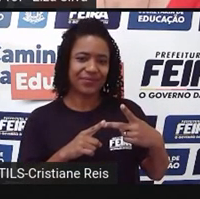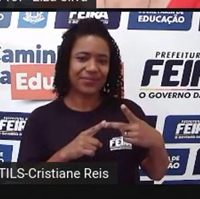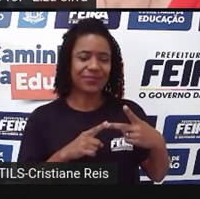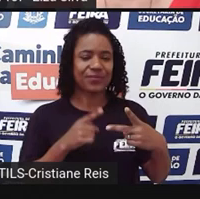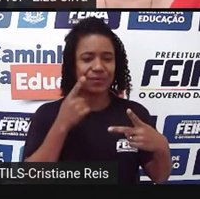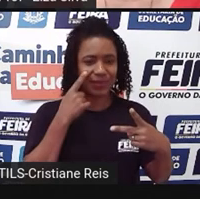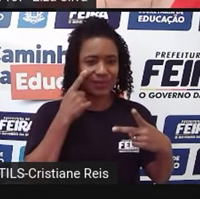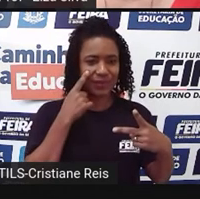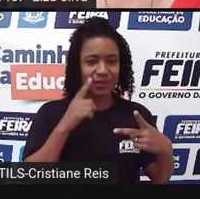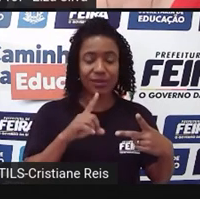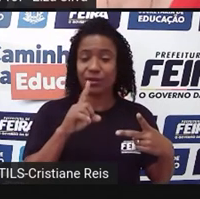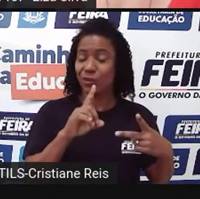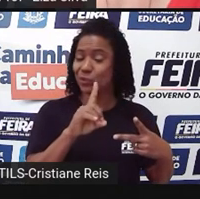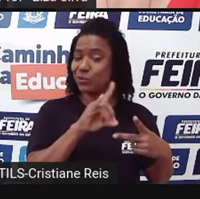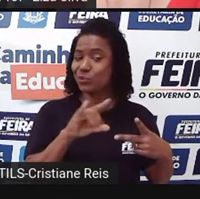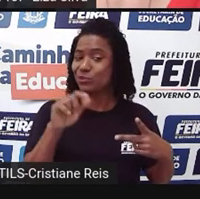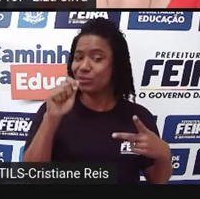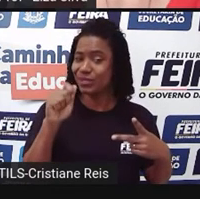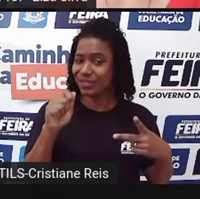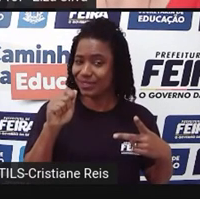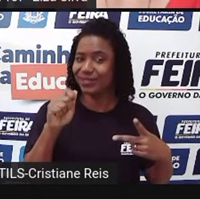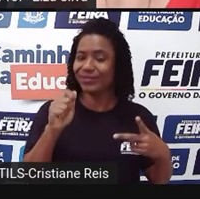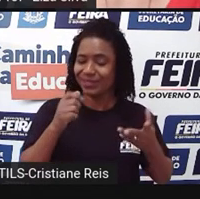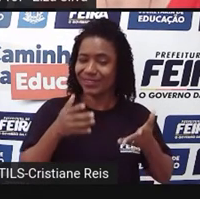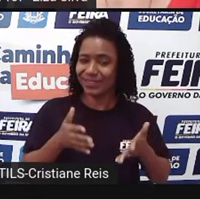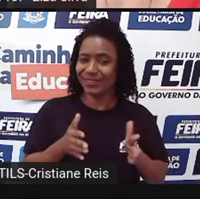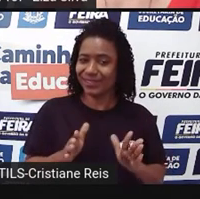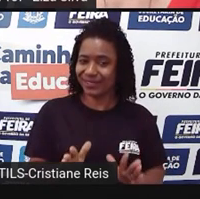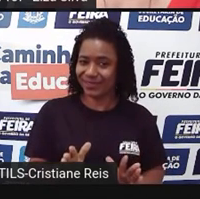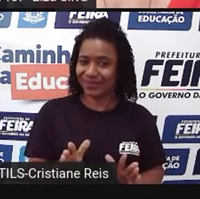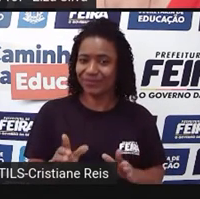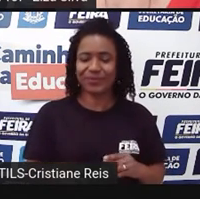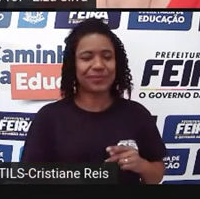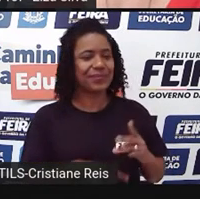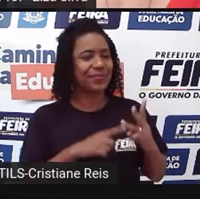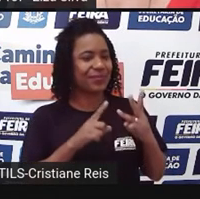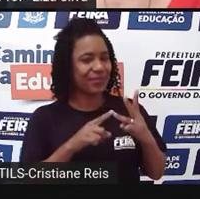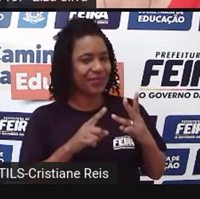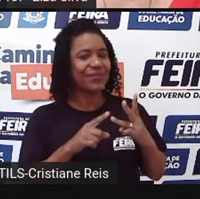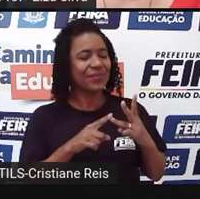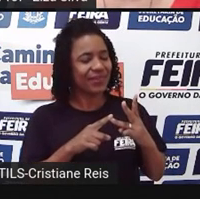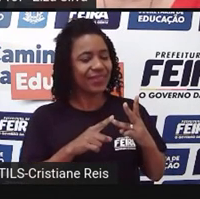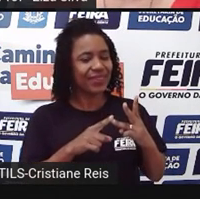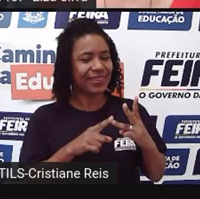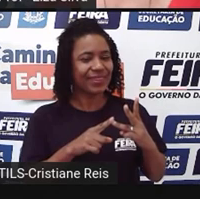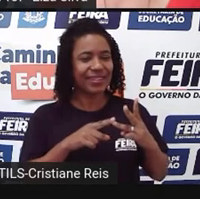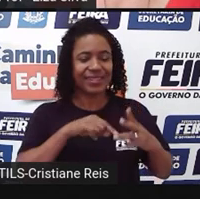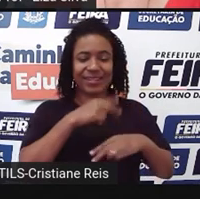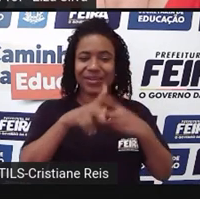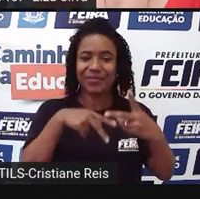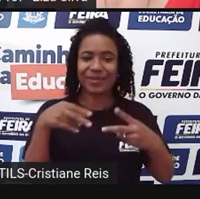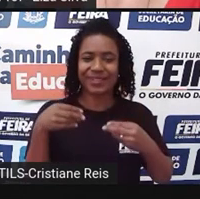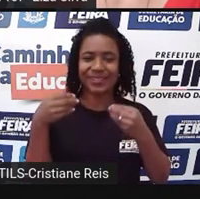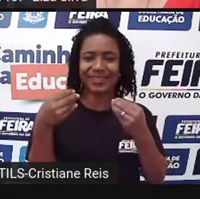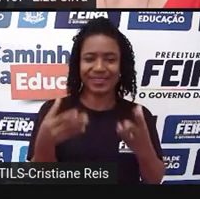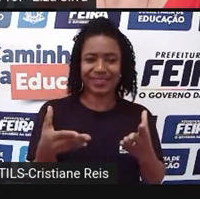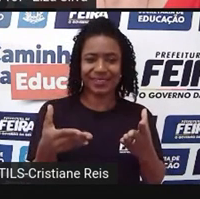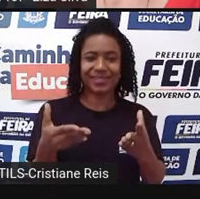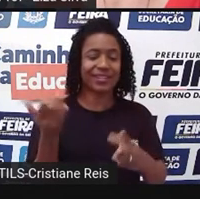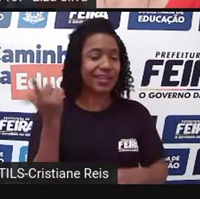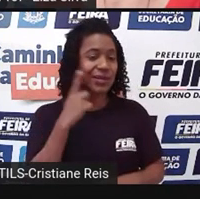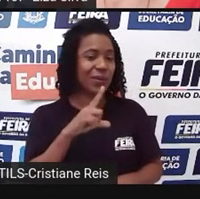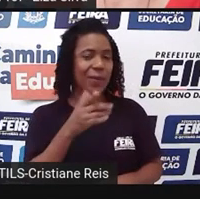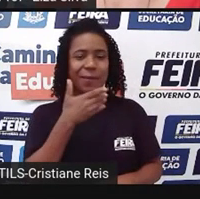o primeiro dia do seu aniversário the best gift o melhor presente que você já ganhou em sua vida